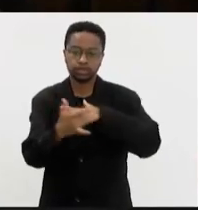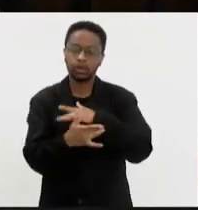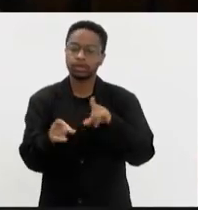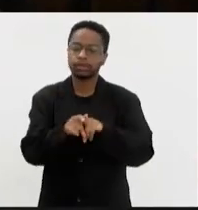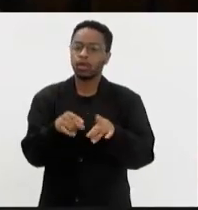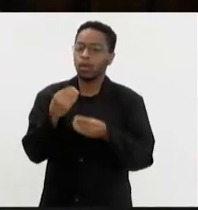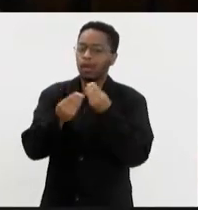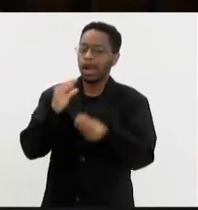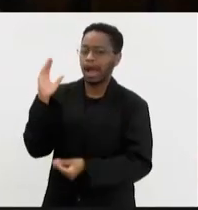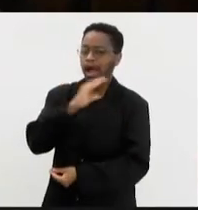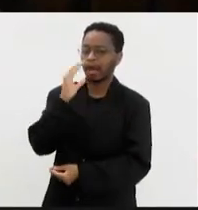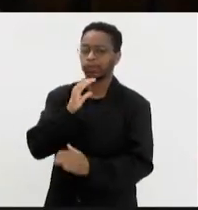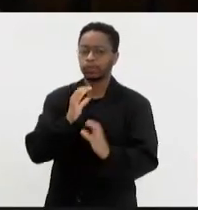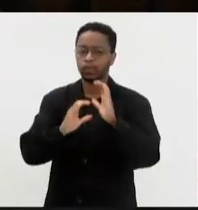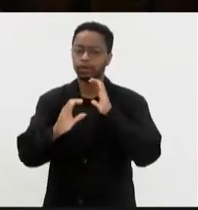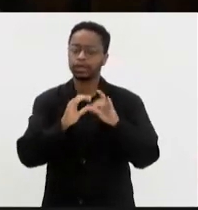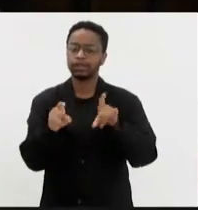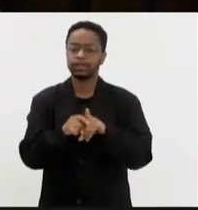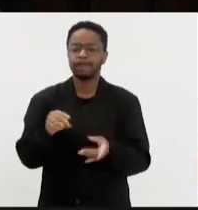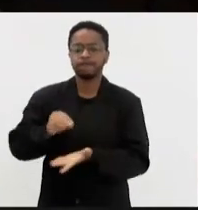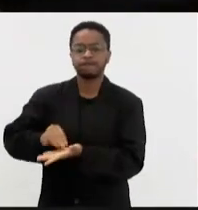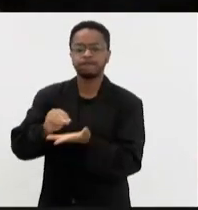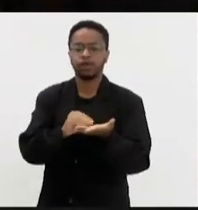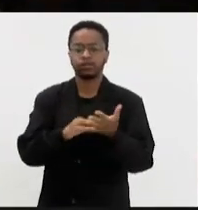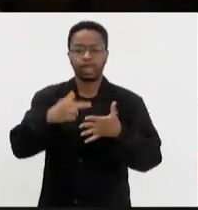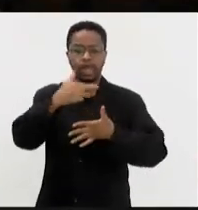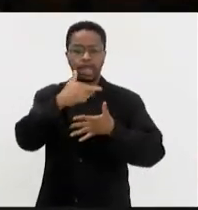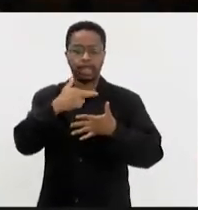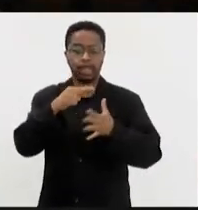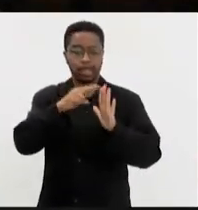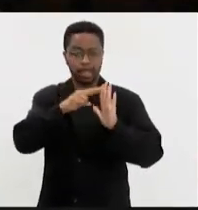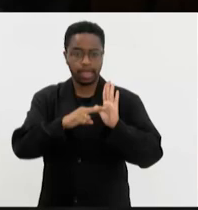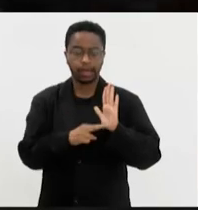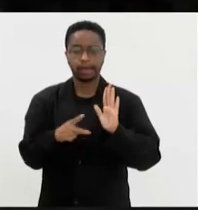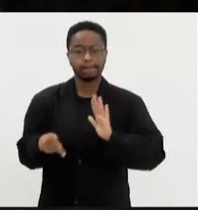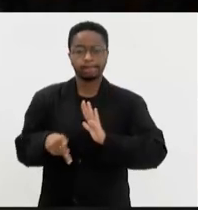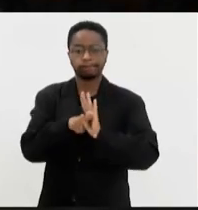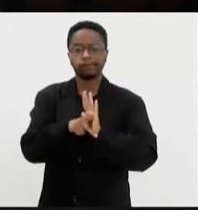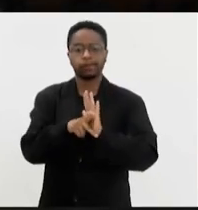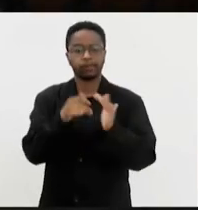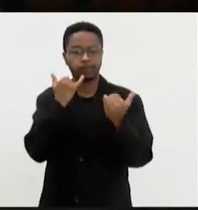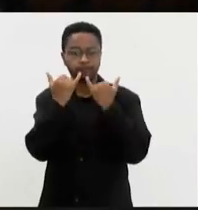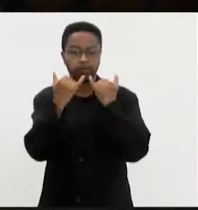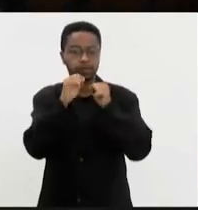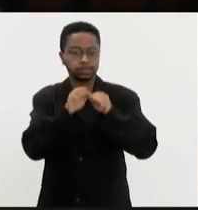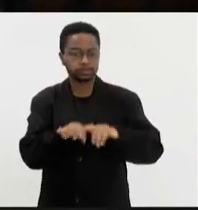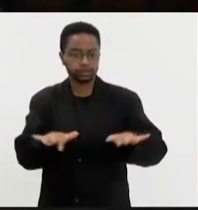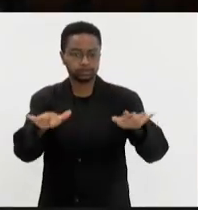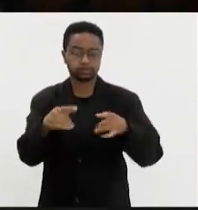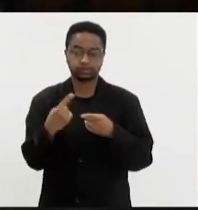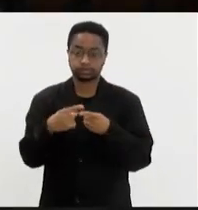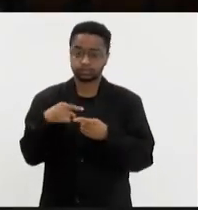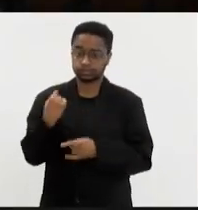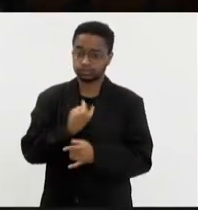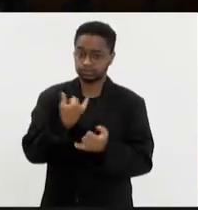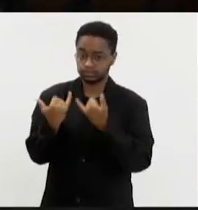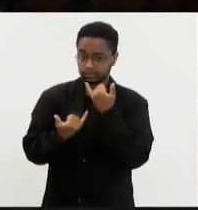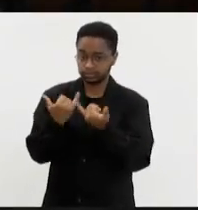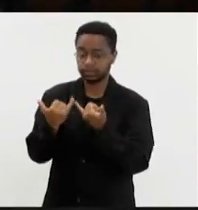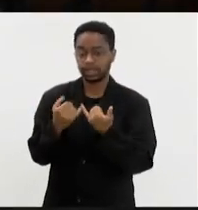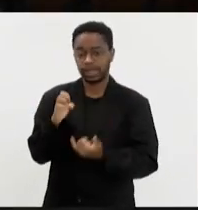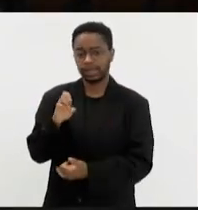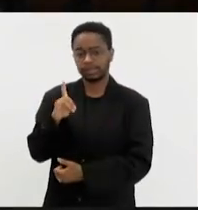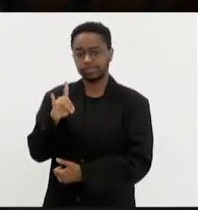falta de critérios editoriais da informação né brincávamos Edilene estava